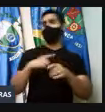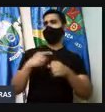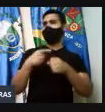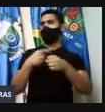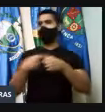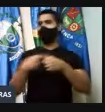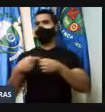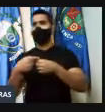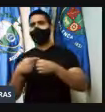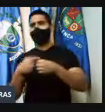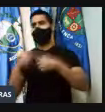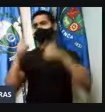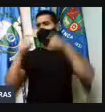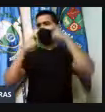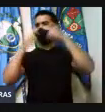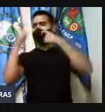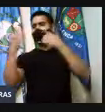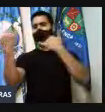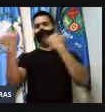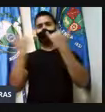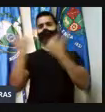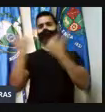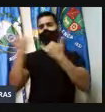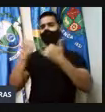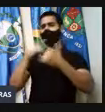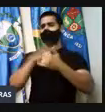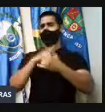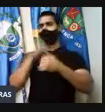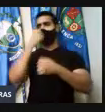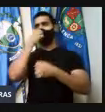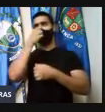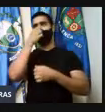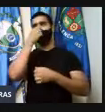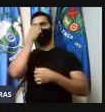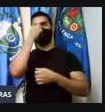preocupação dos relatos que a gente tem recebido